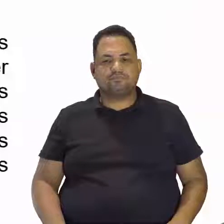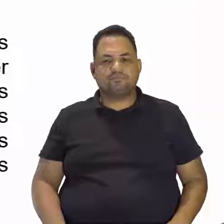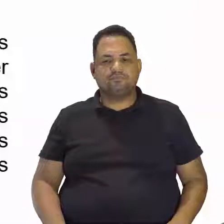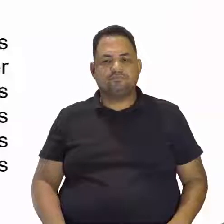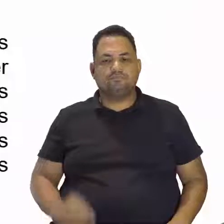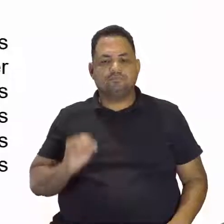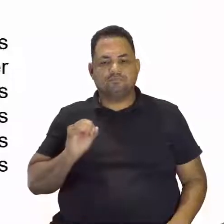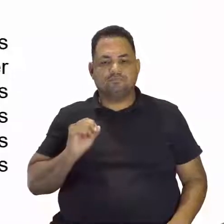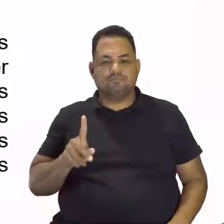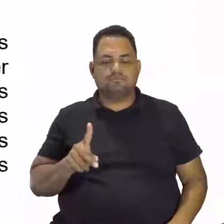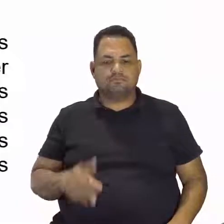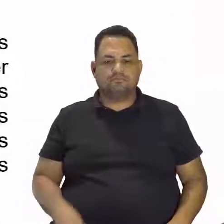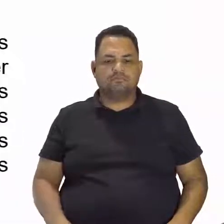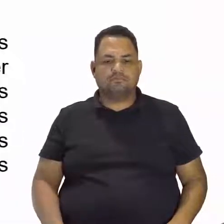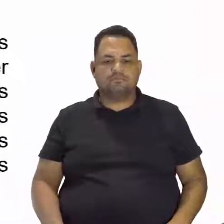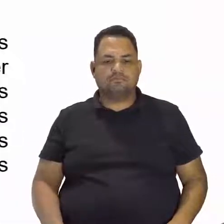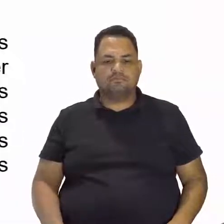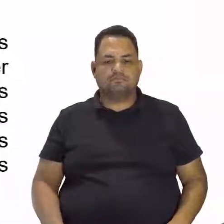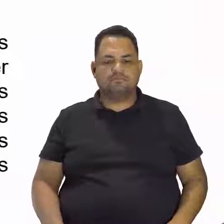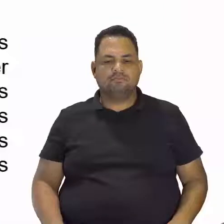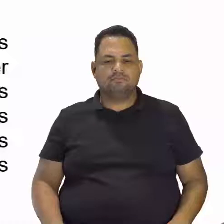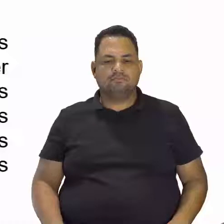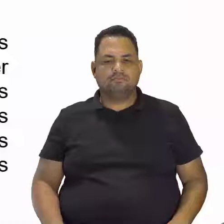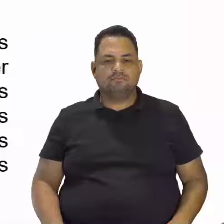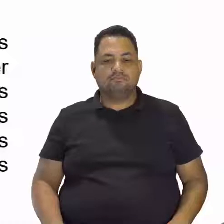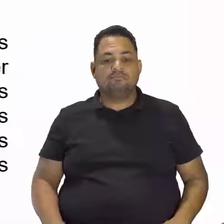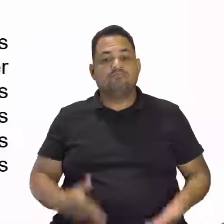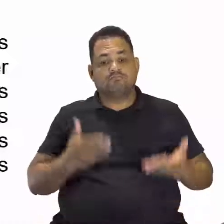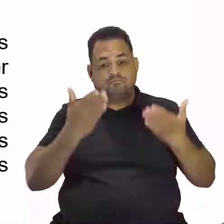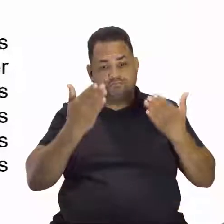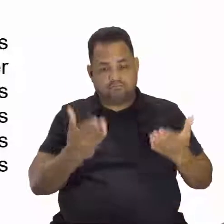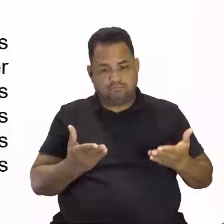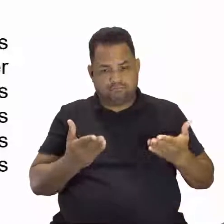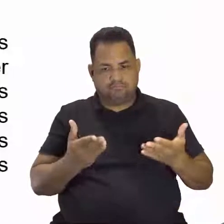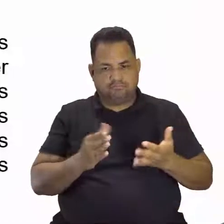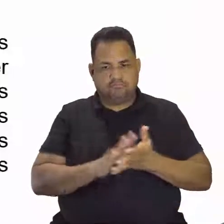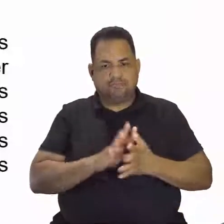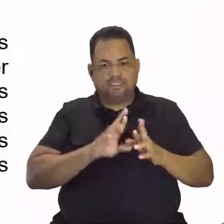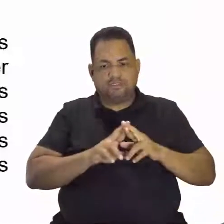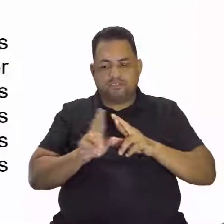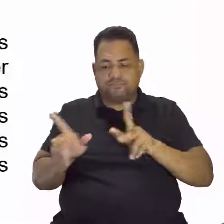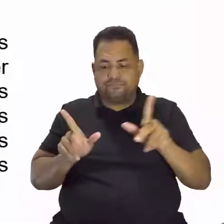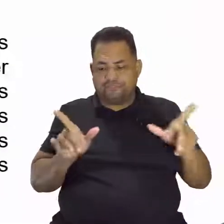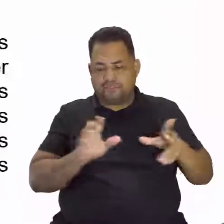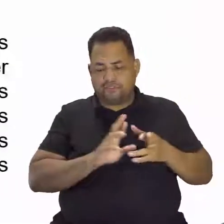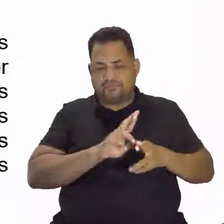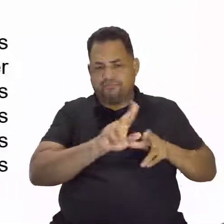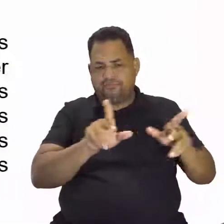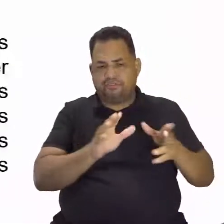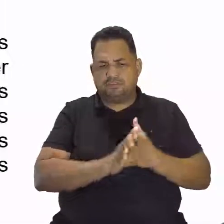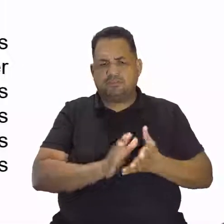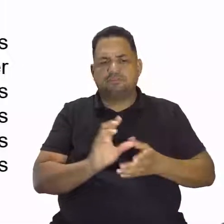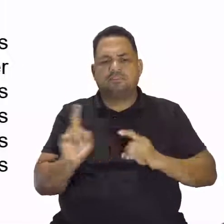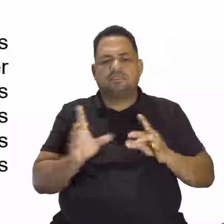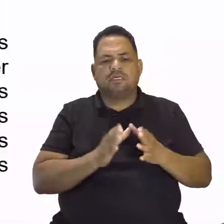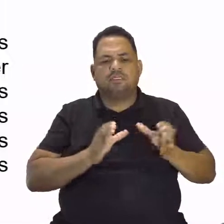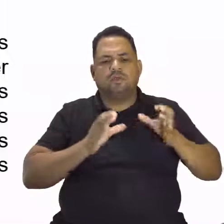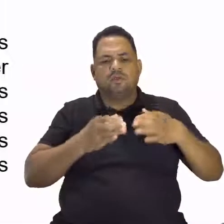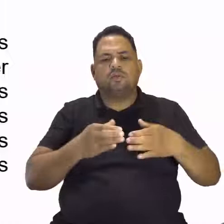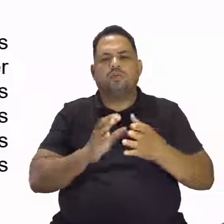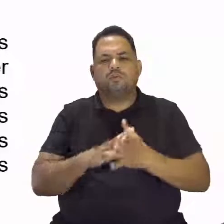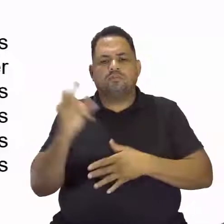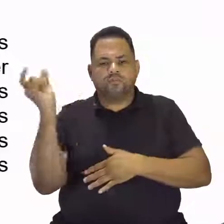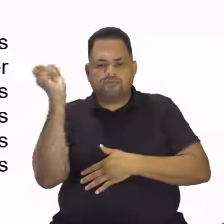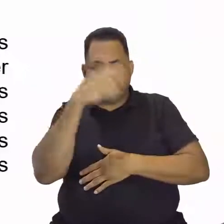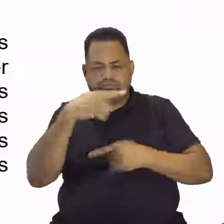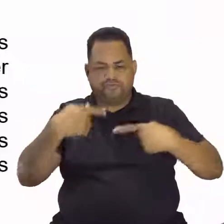ok? E isso, de algum modo, essas ambiguidades, elas vão dificultando as políticas que são